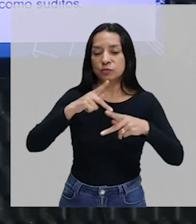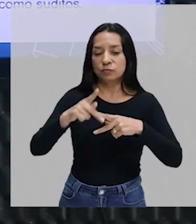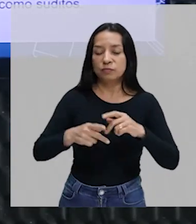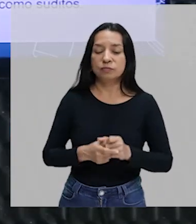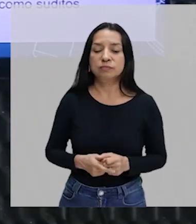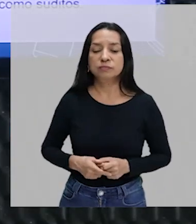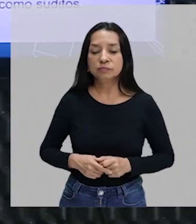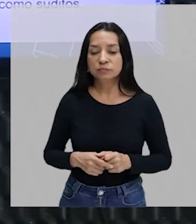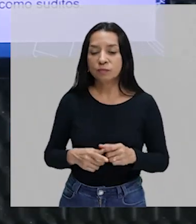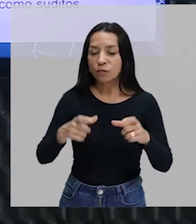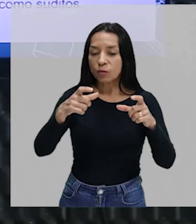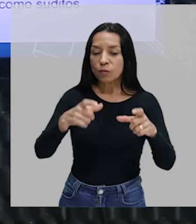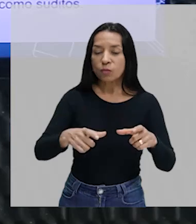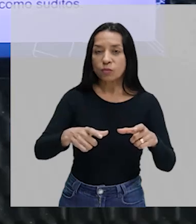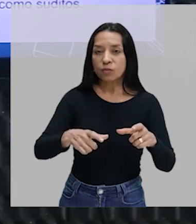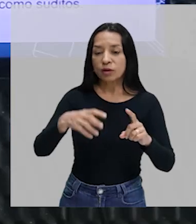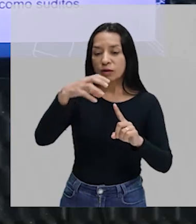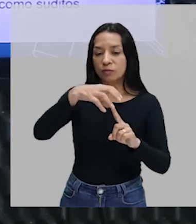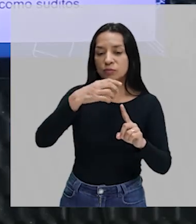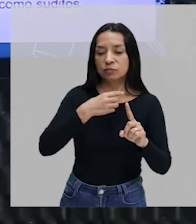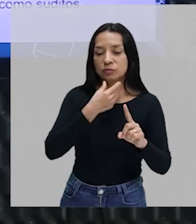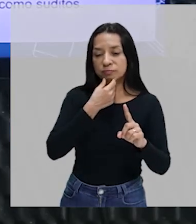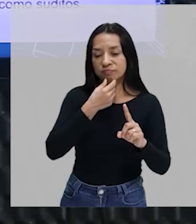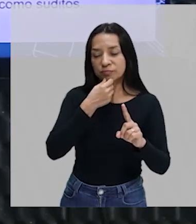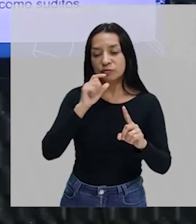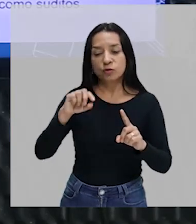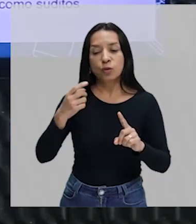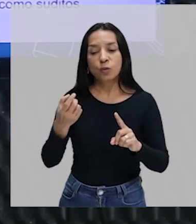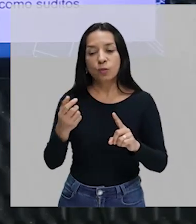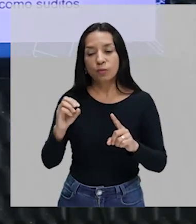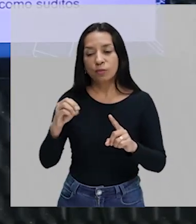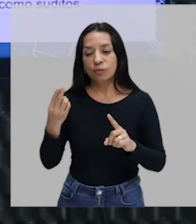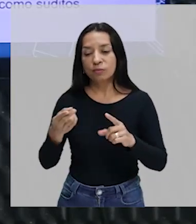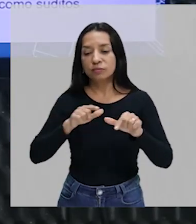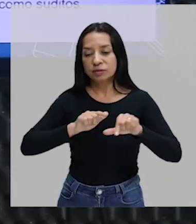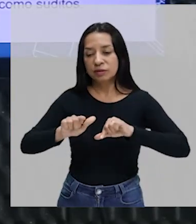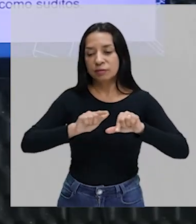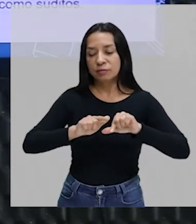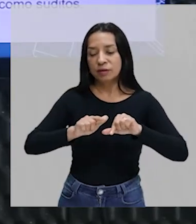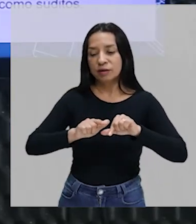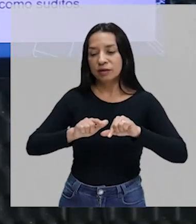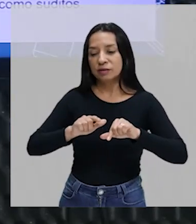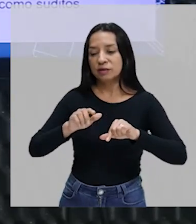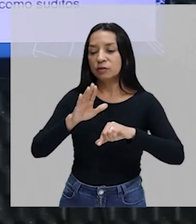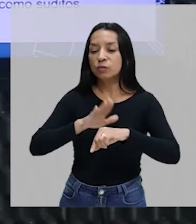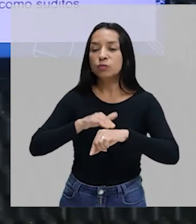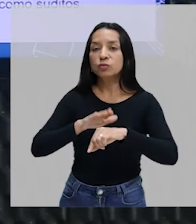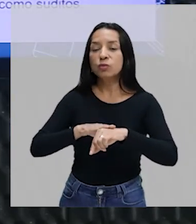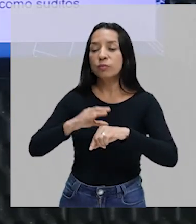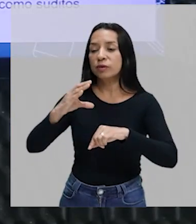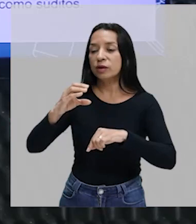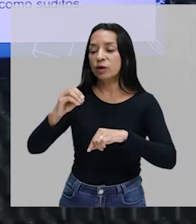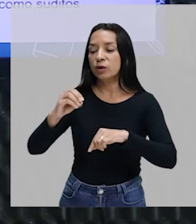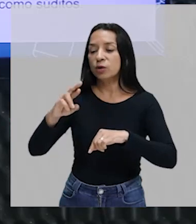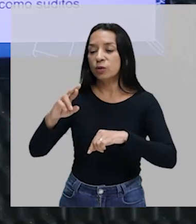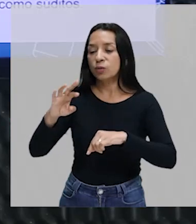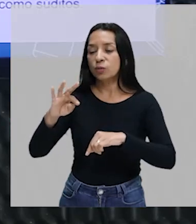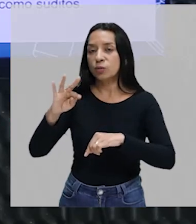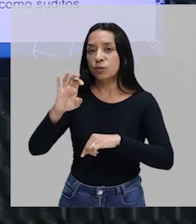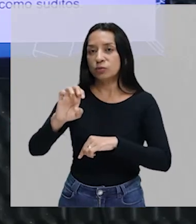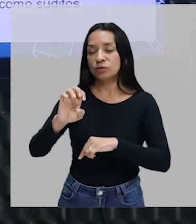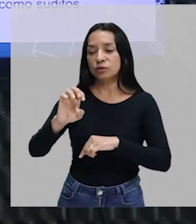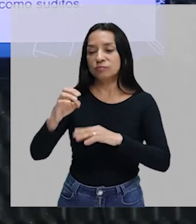é chamada corte. Então é a corte do rei, a corte do imperador. E os cidadãos de uma monarquia não são